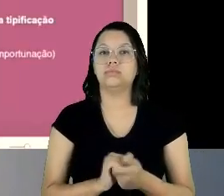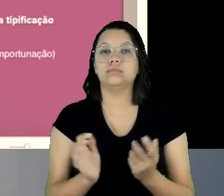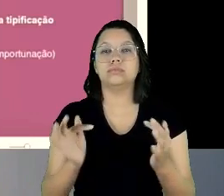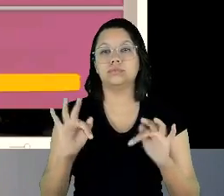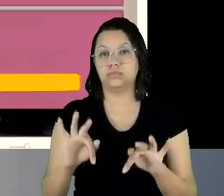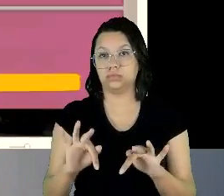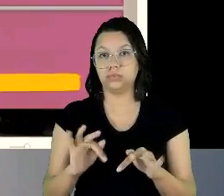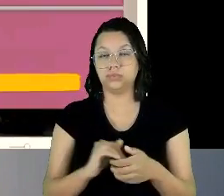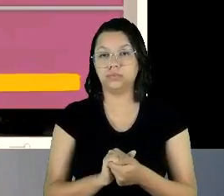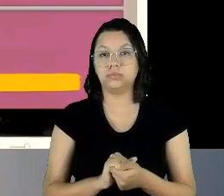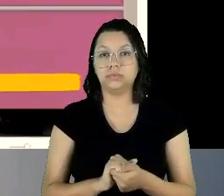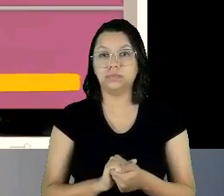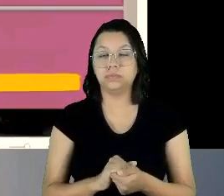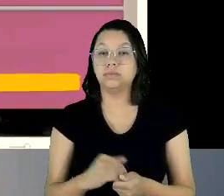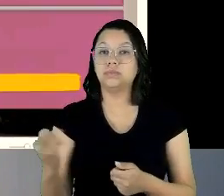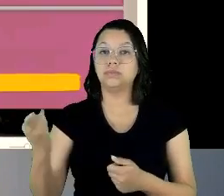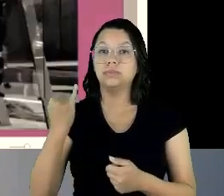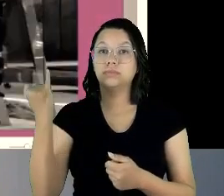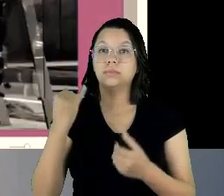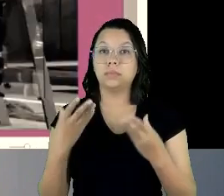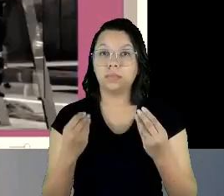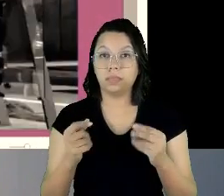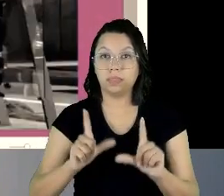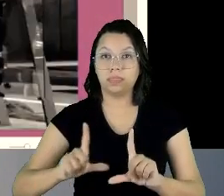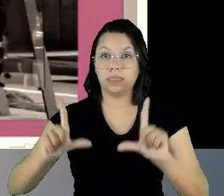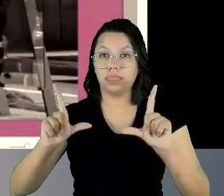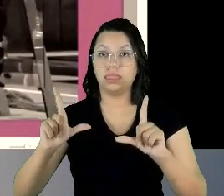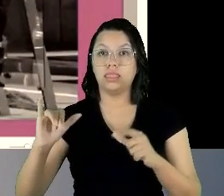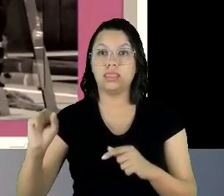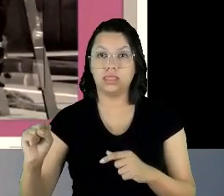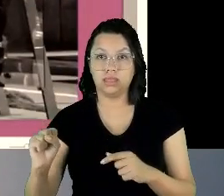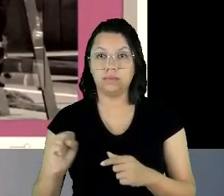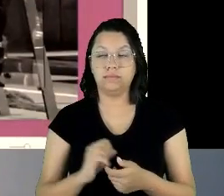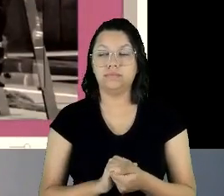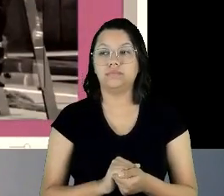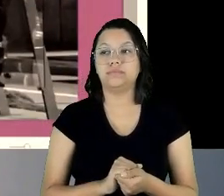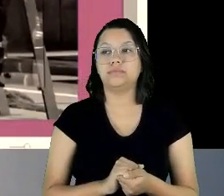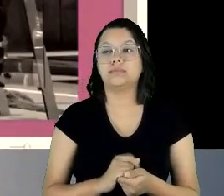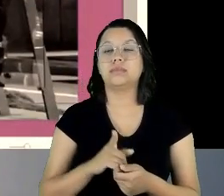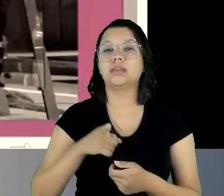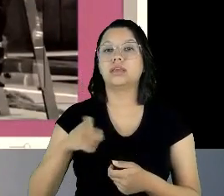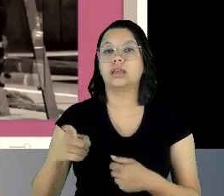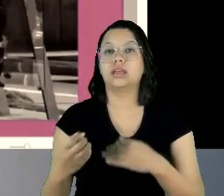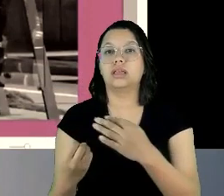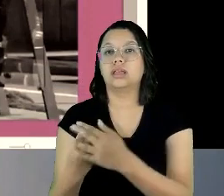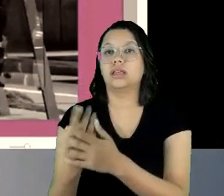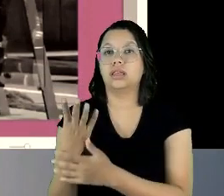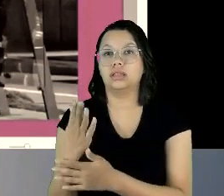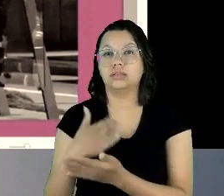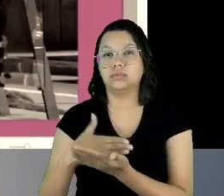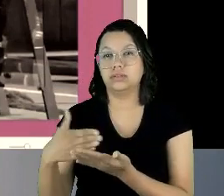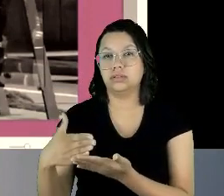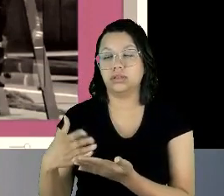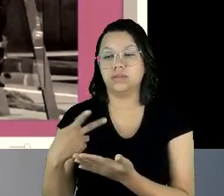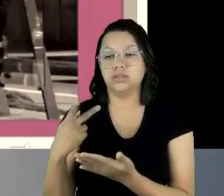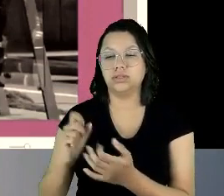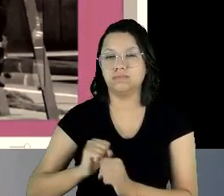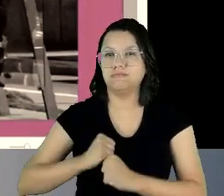Por fim, e muito importante, a página Liz. Então, aquele protótipo, a gente se